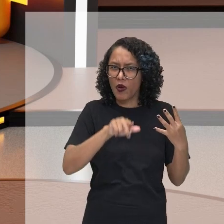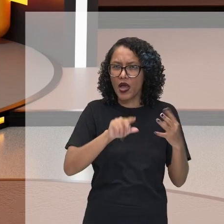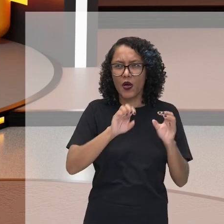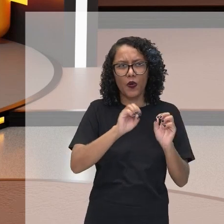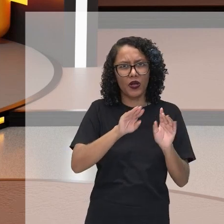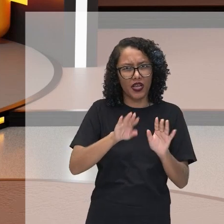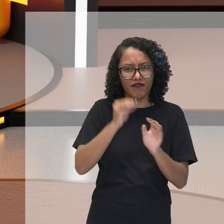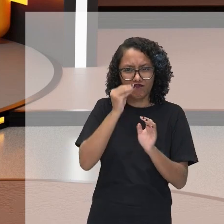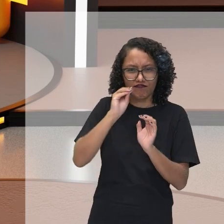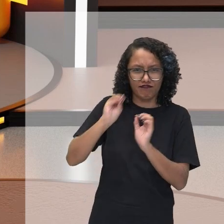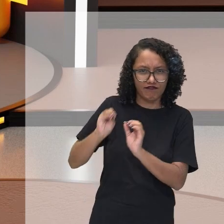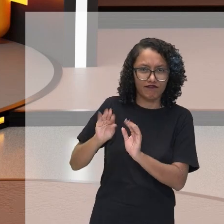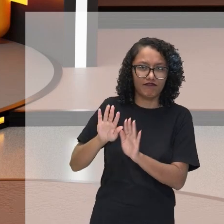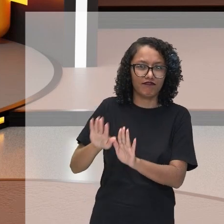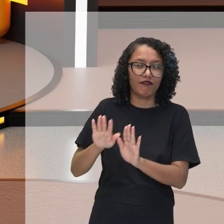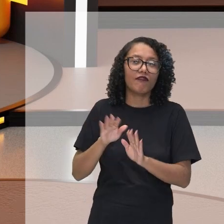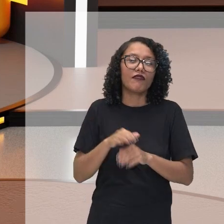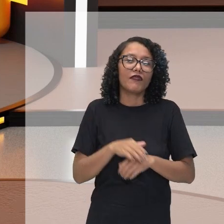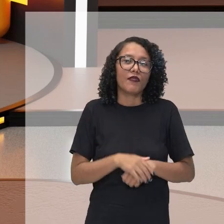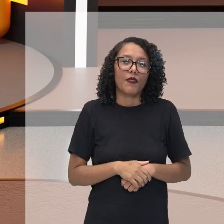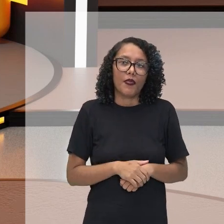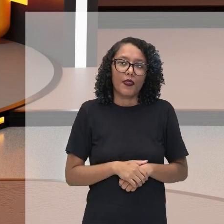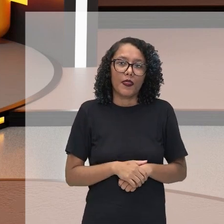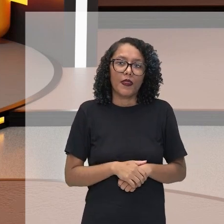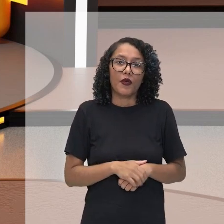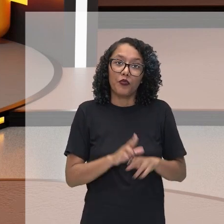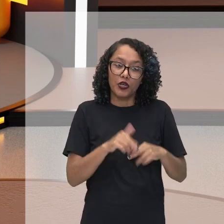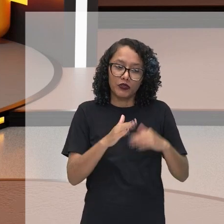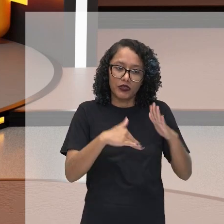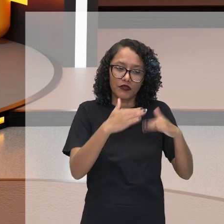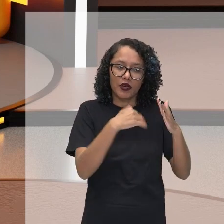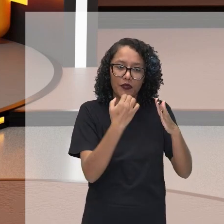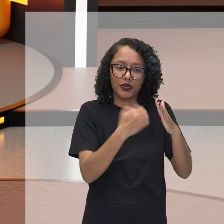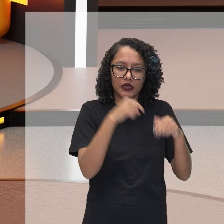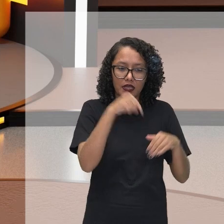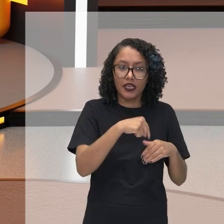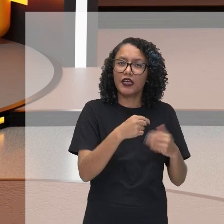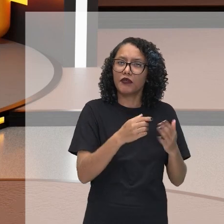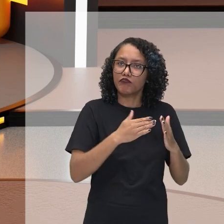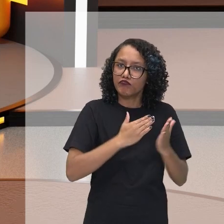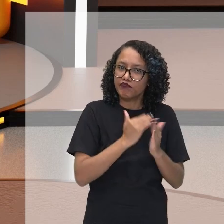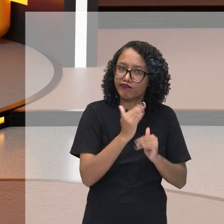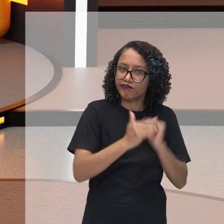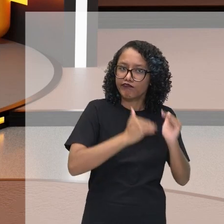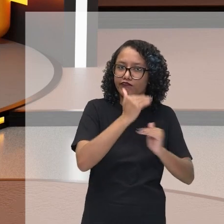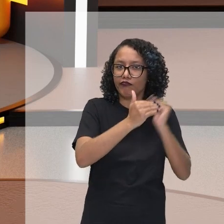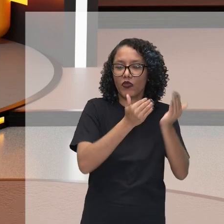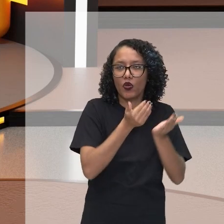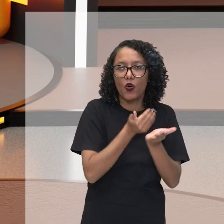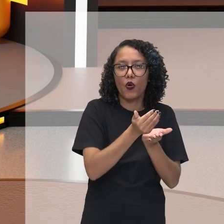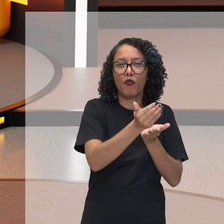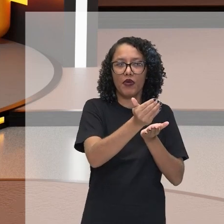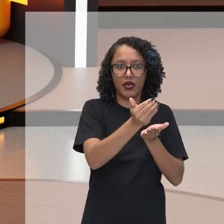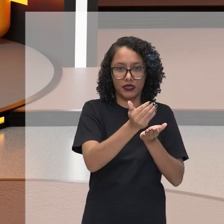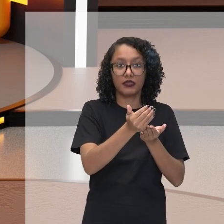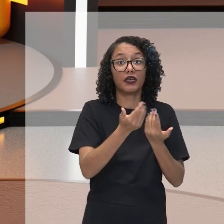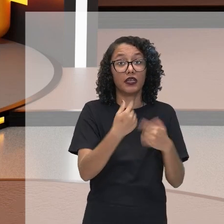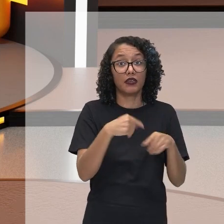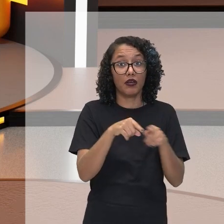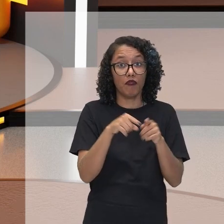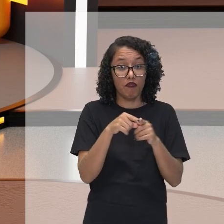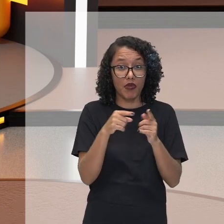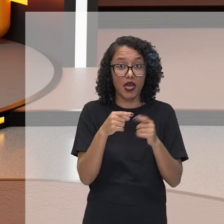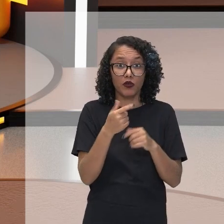eles começam a ter um destaque dentro do seu próprio país e, posteriormente, acaba chamando a atenção do mundo inteiro